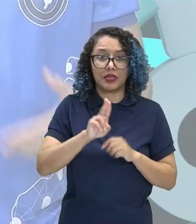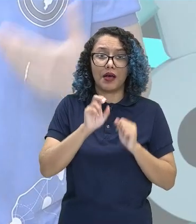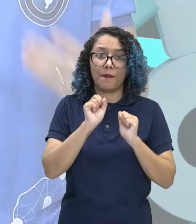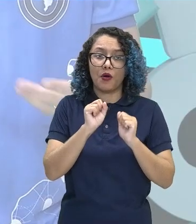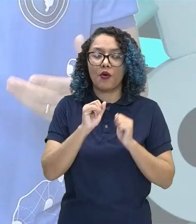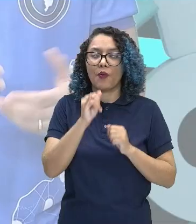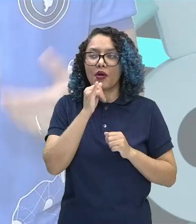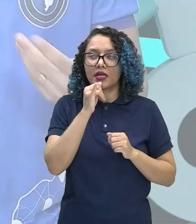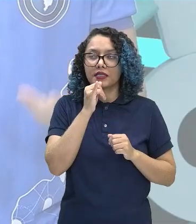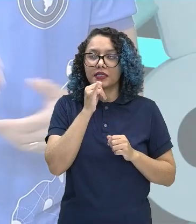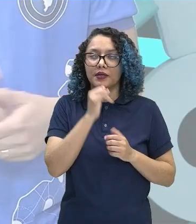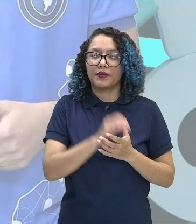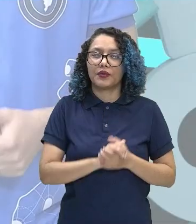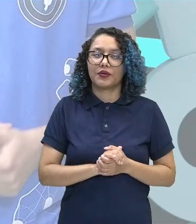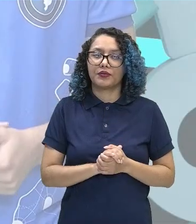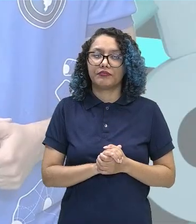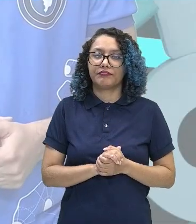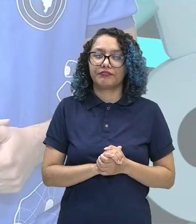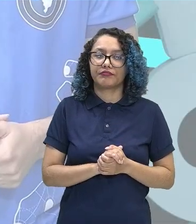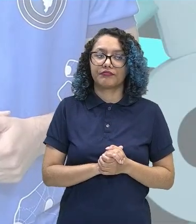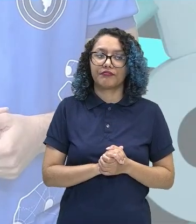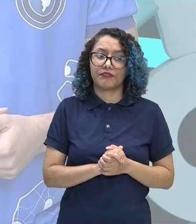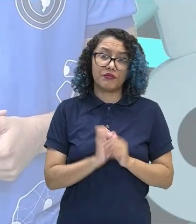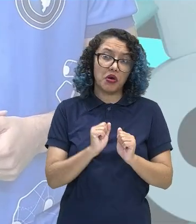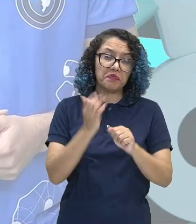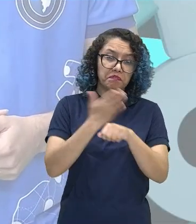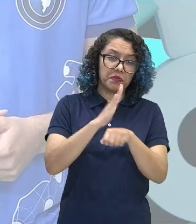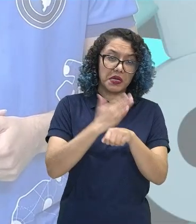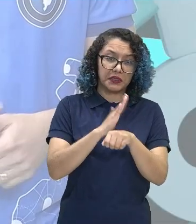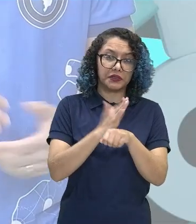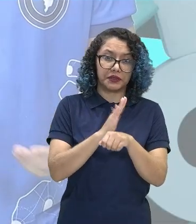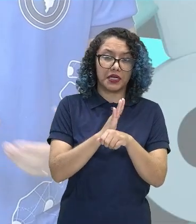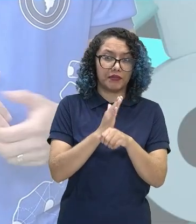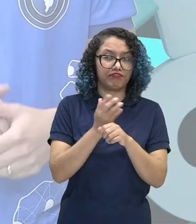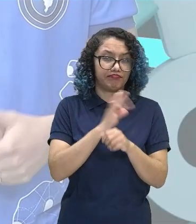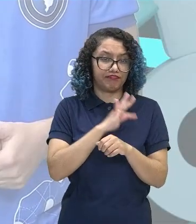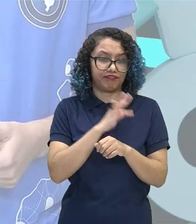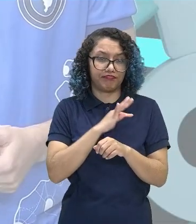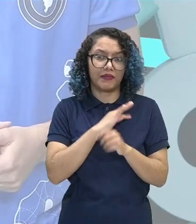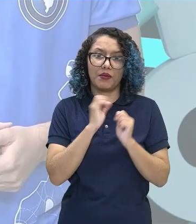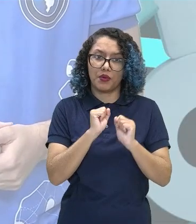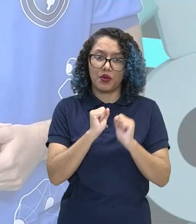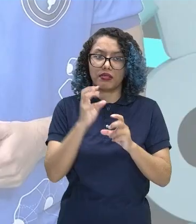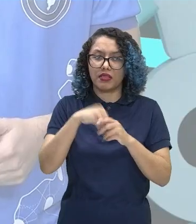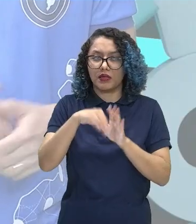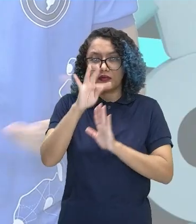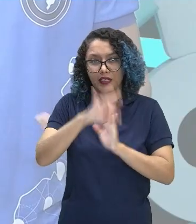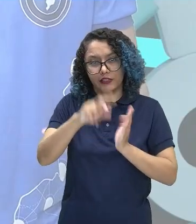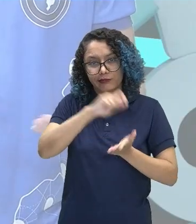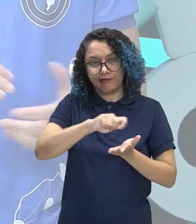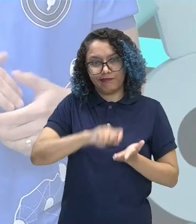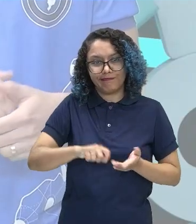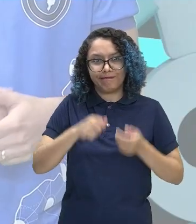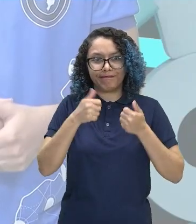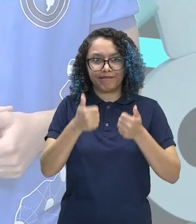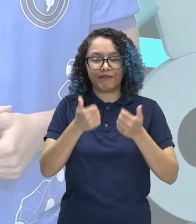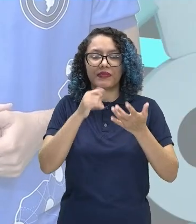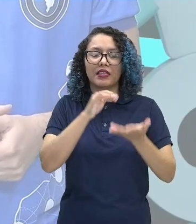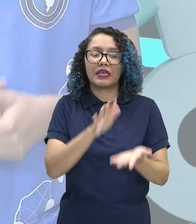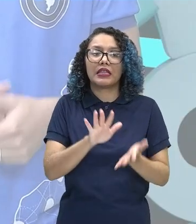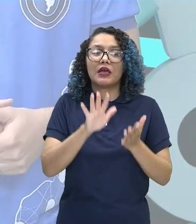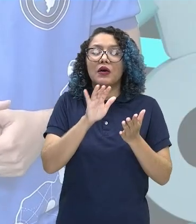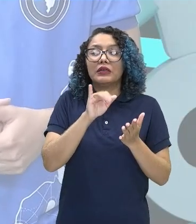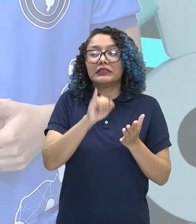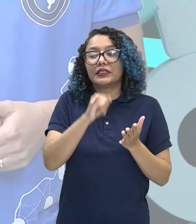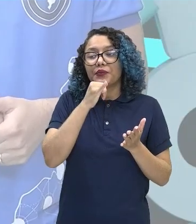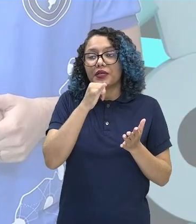para colocar e aplicar algumas dessas técnicas de persuasão no nosso texto escrito. Então, se, por exemplo, a gente quer usar